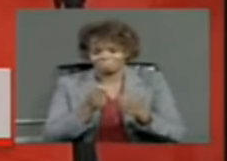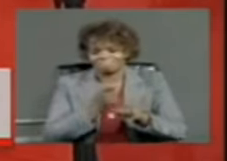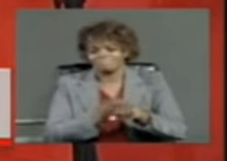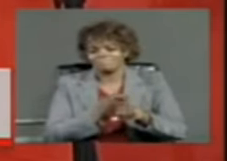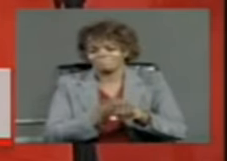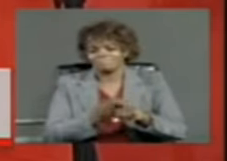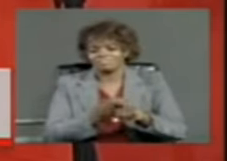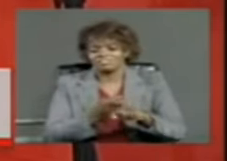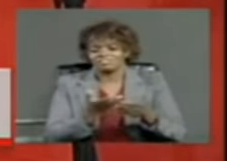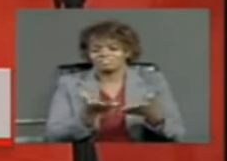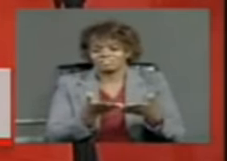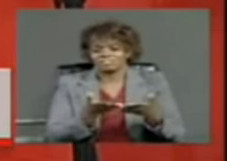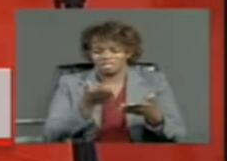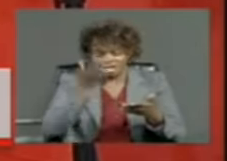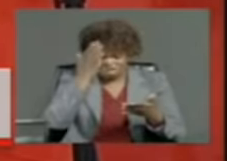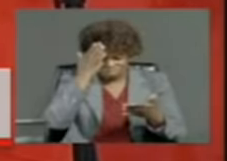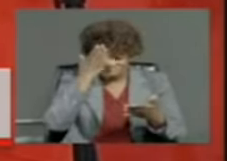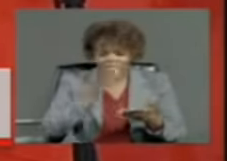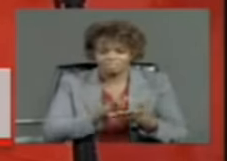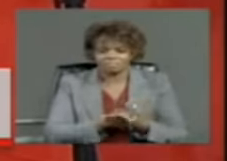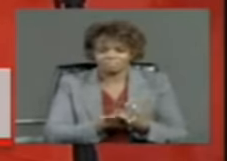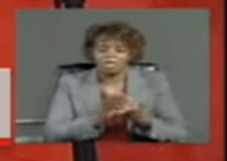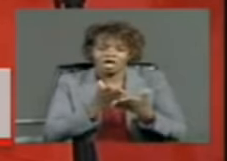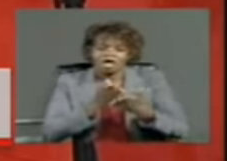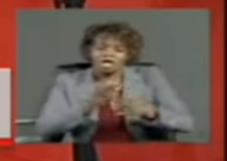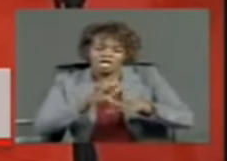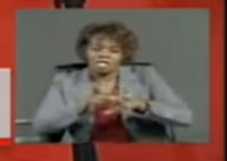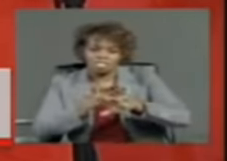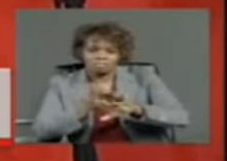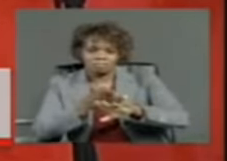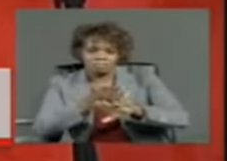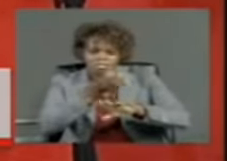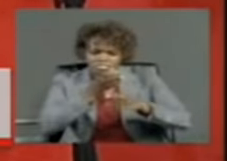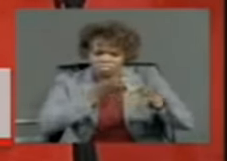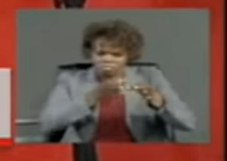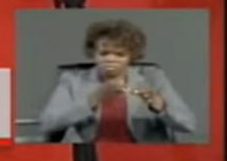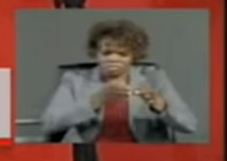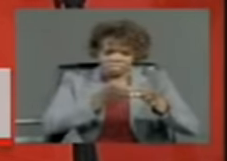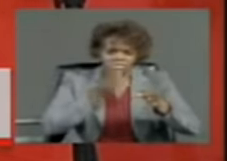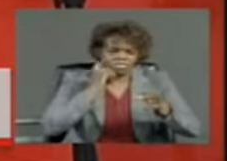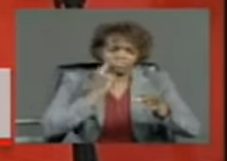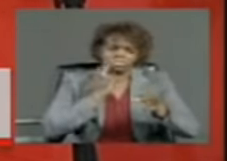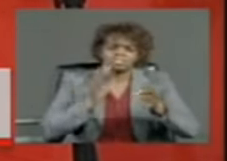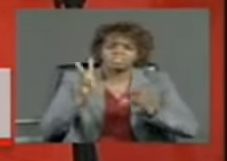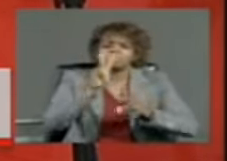No fim, desafia-me a conhecer estes povos, como chama.